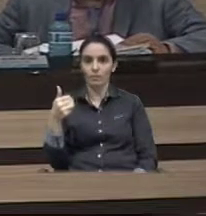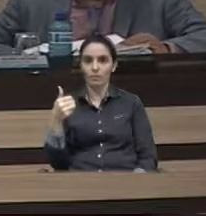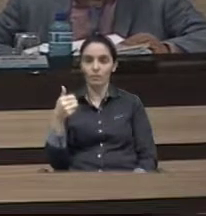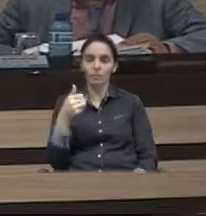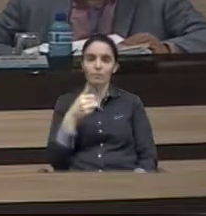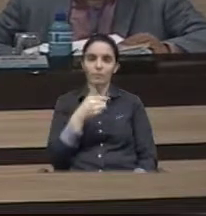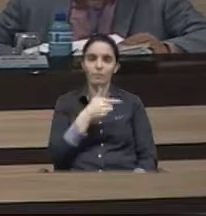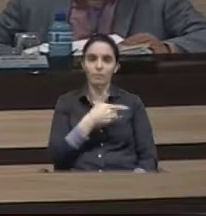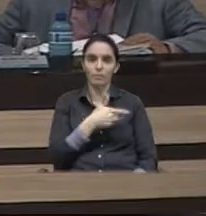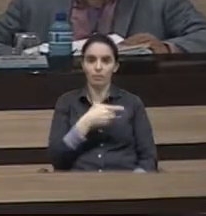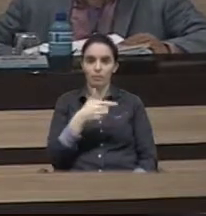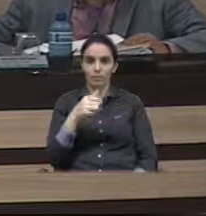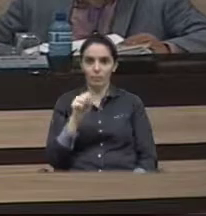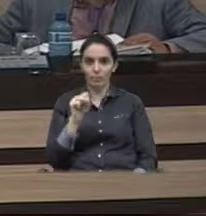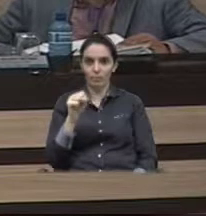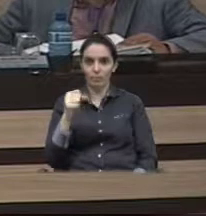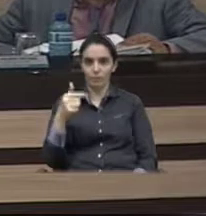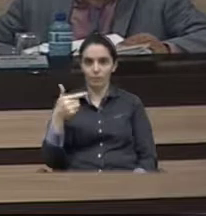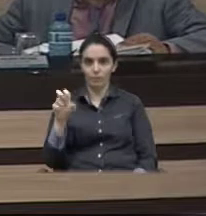2.825/17,